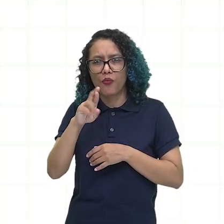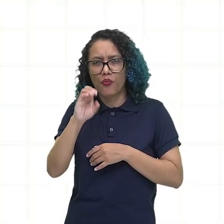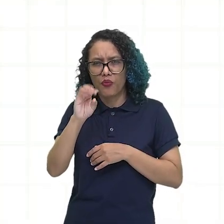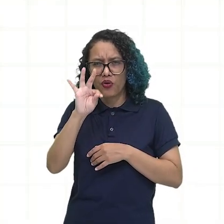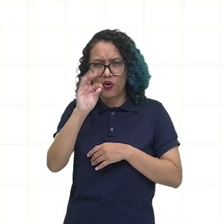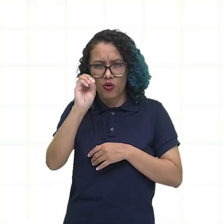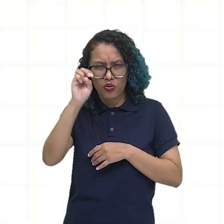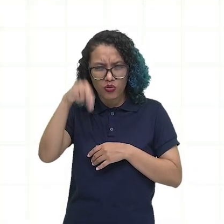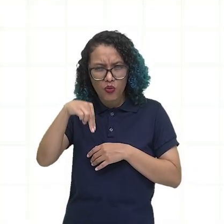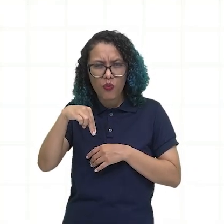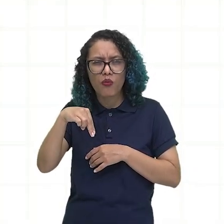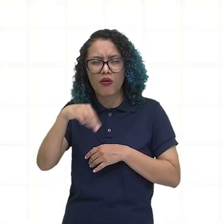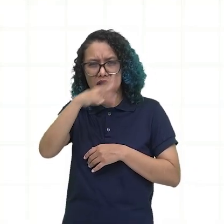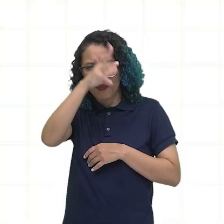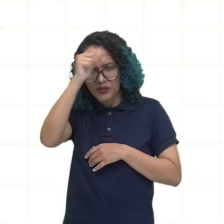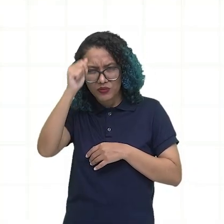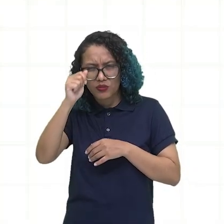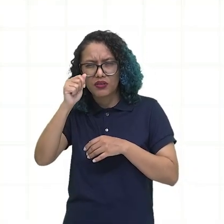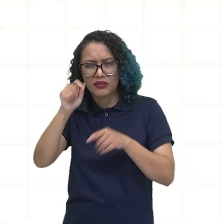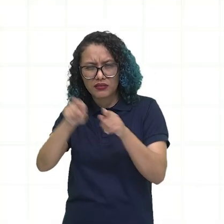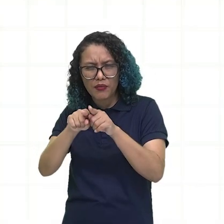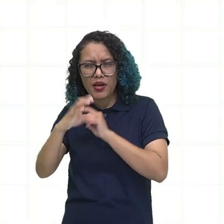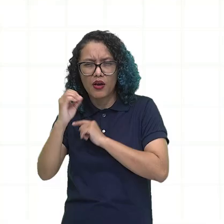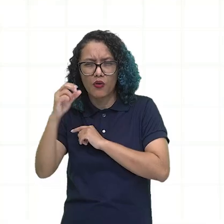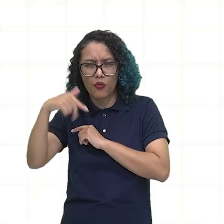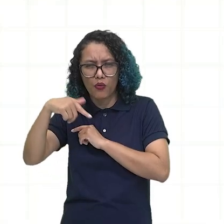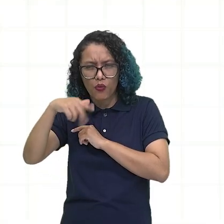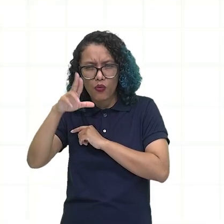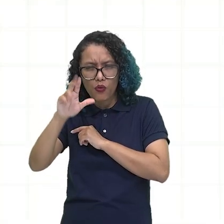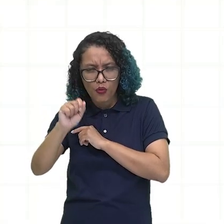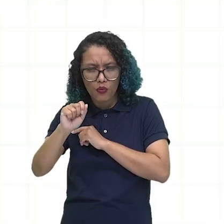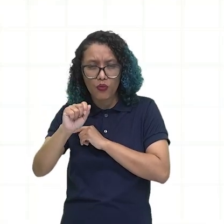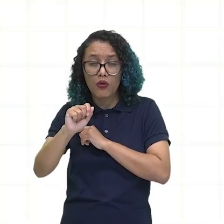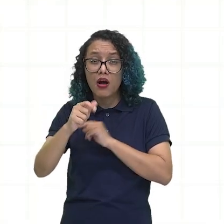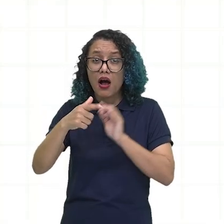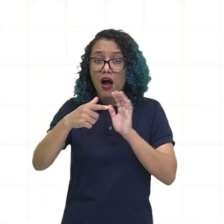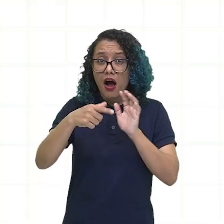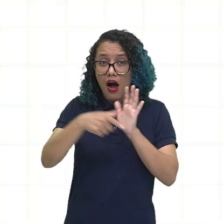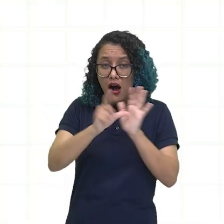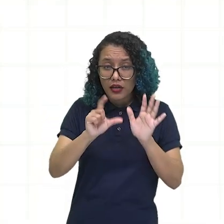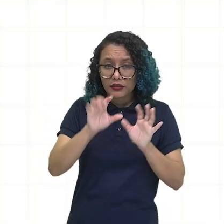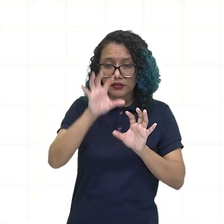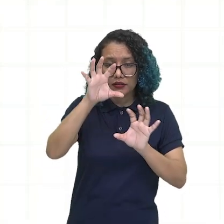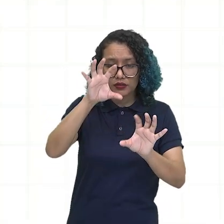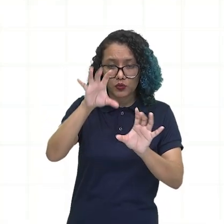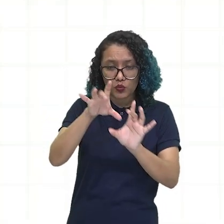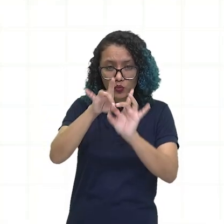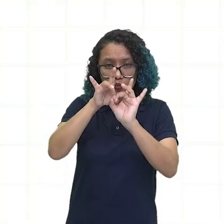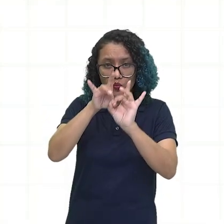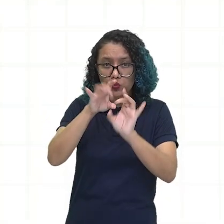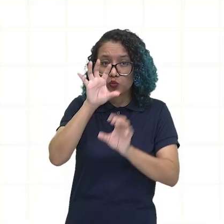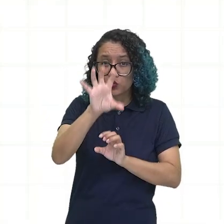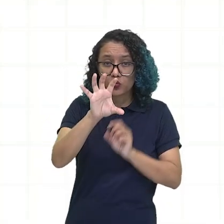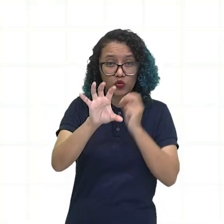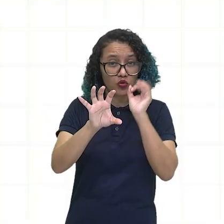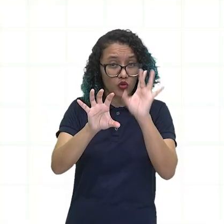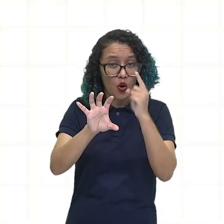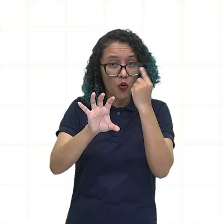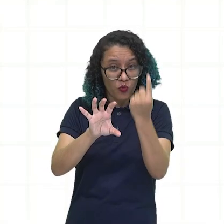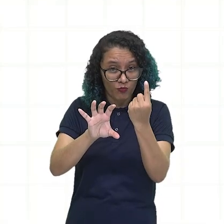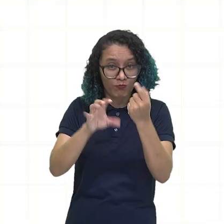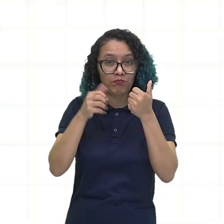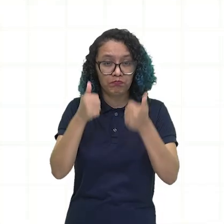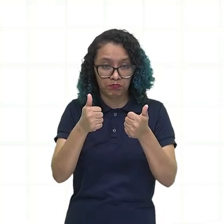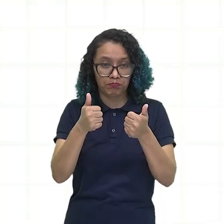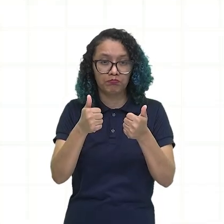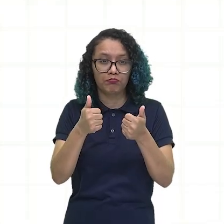Proto-Amazonas-Congo, quando ainda era lá o único bloco de Gondwana, correto?